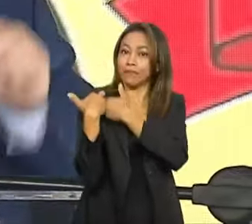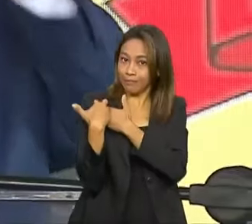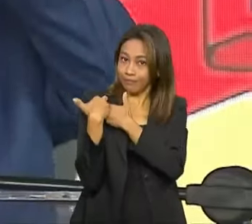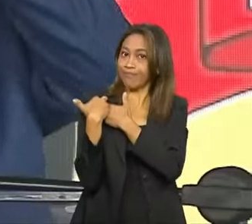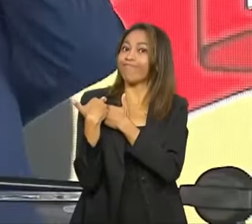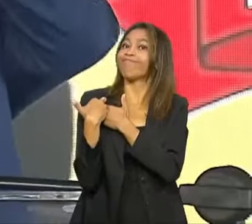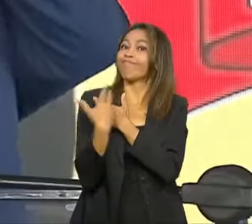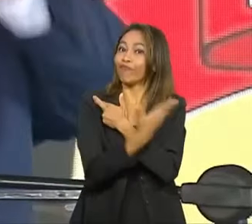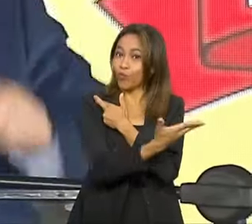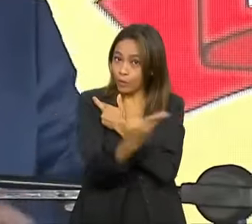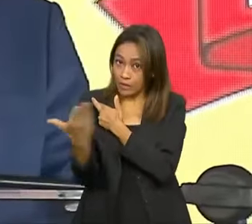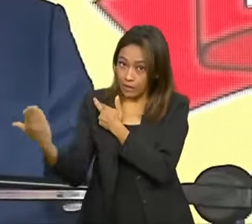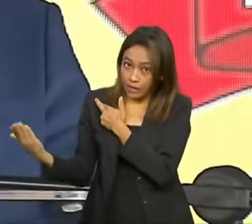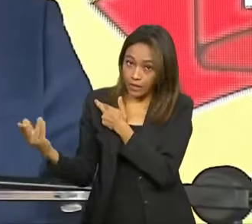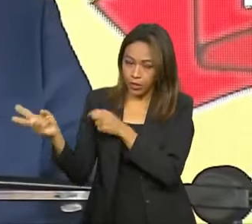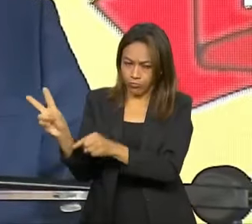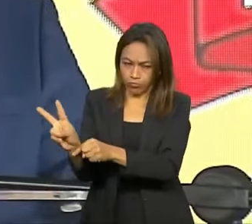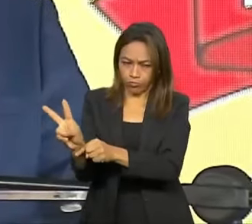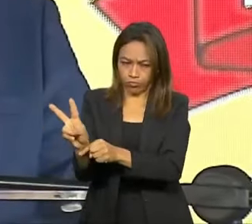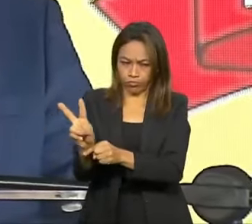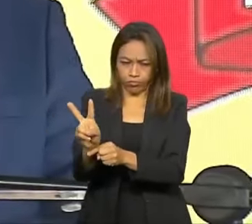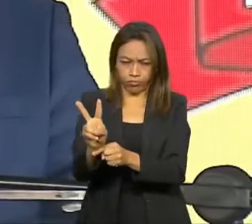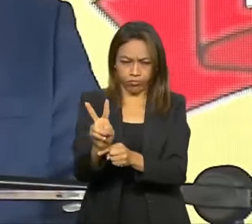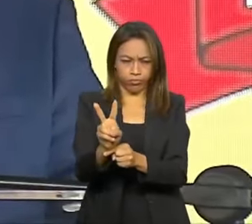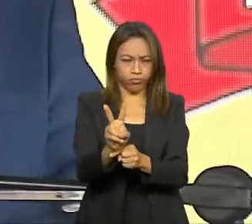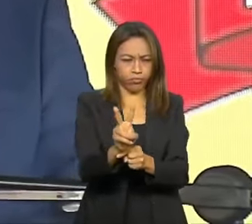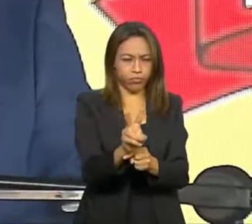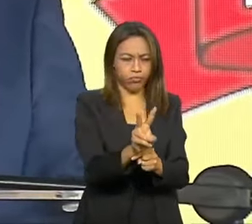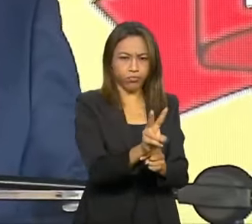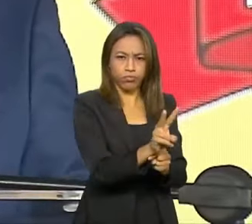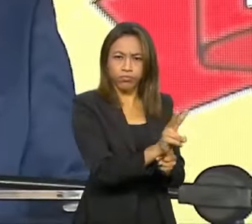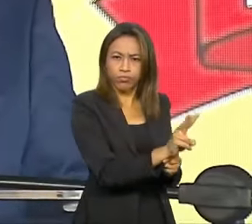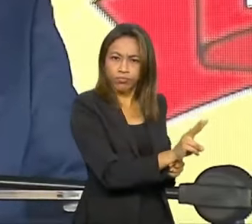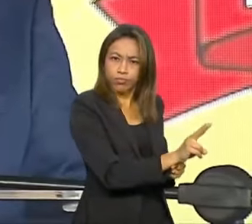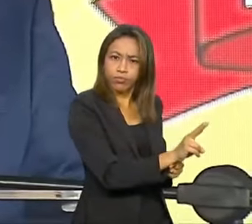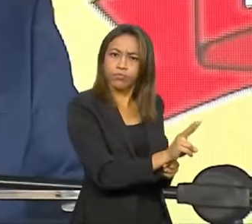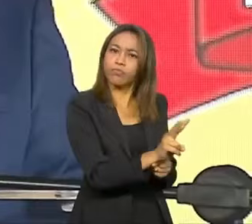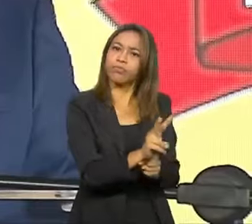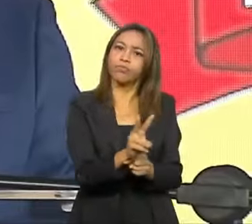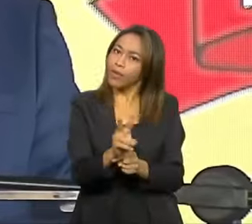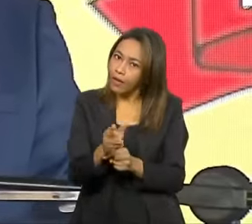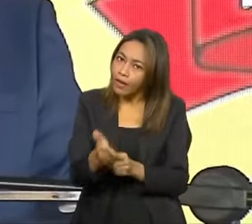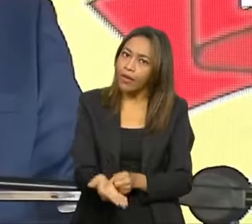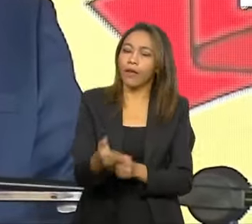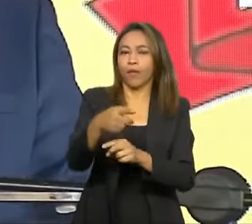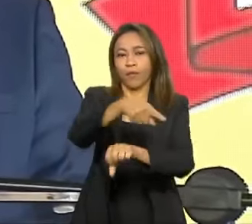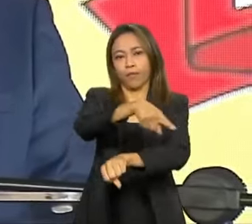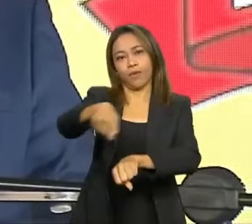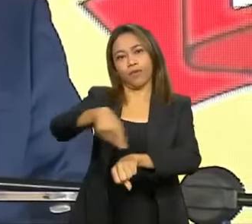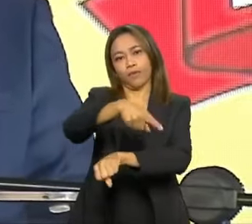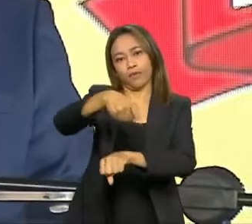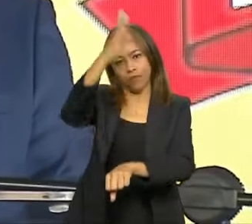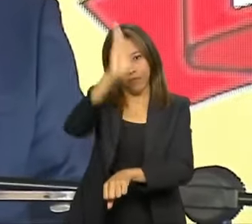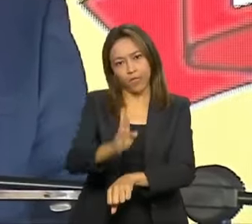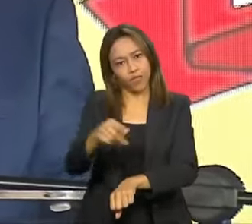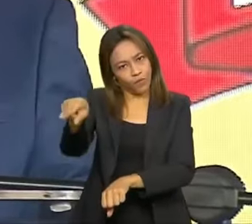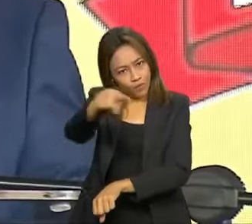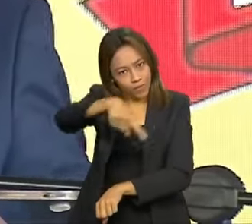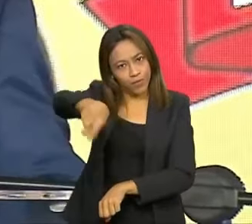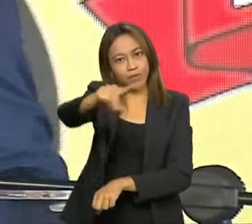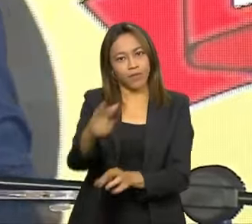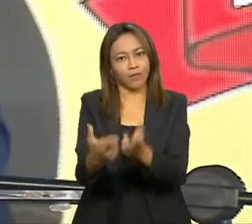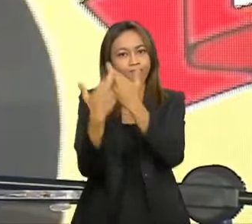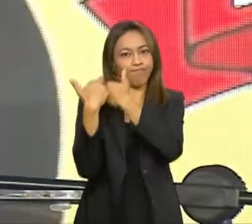senhores são guardiães doravante desse patrimônio imaterial do nosso país. E o presidente